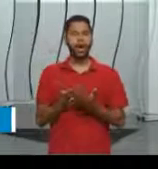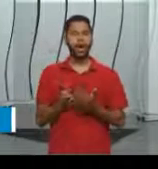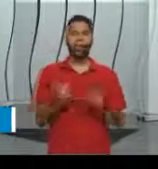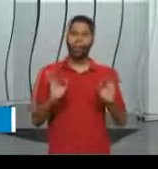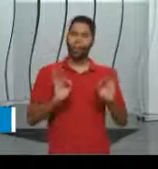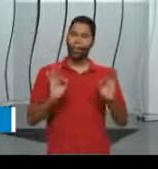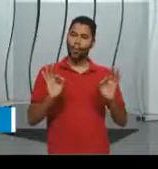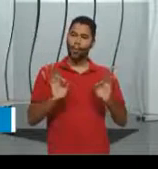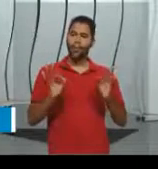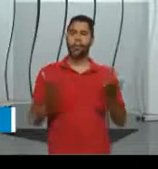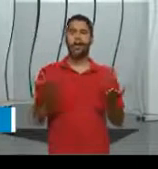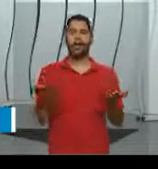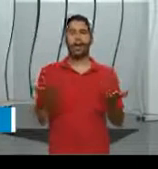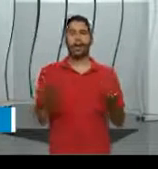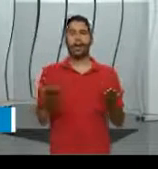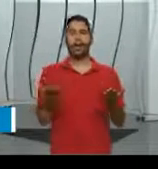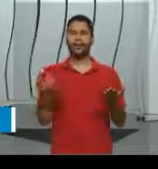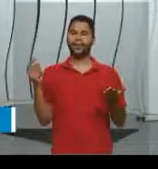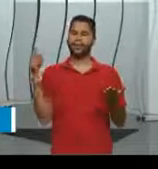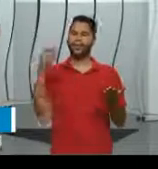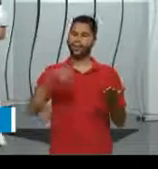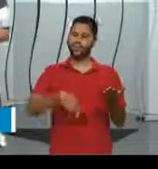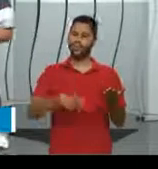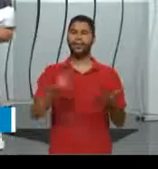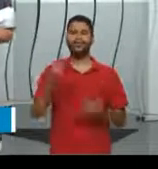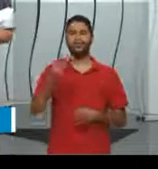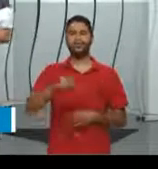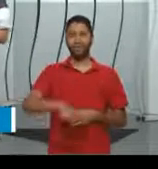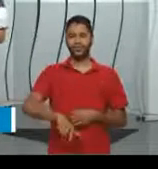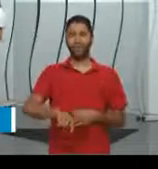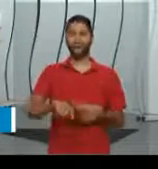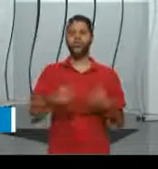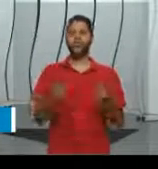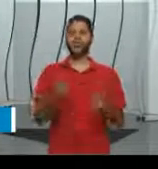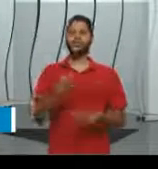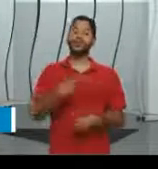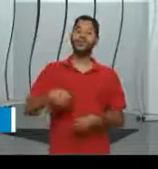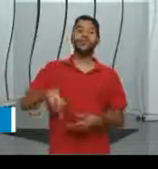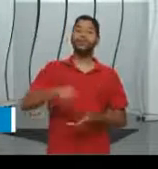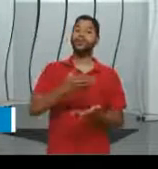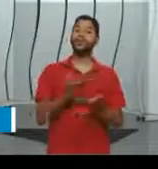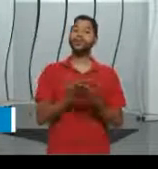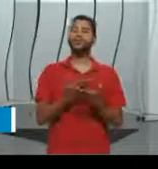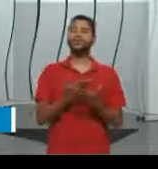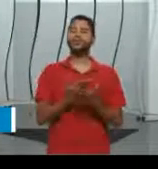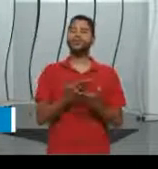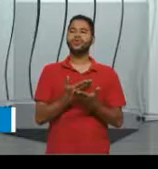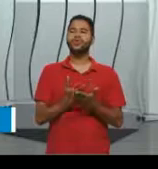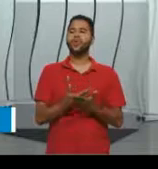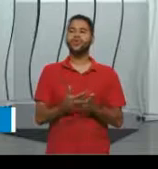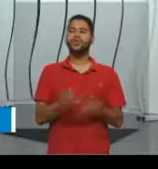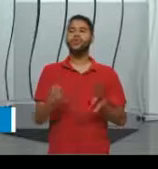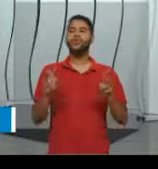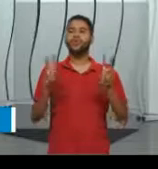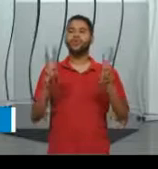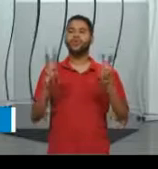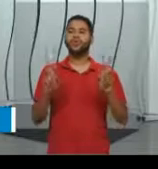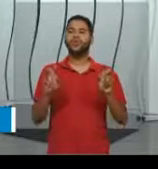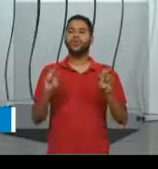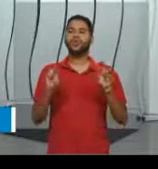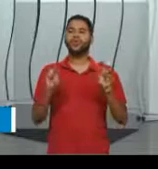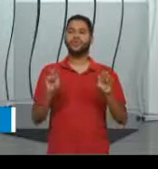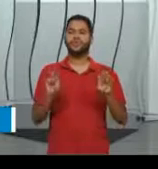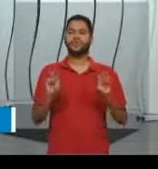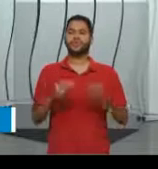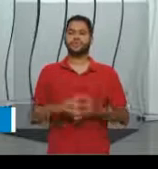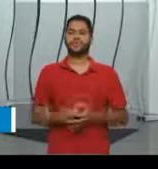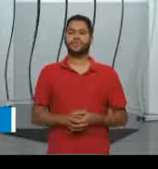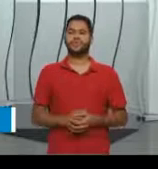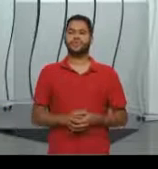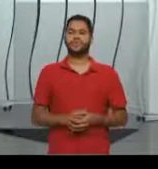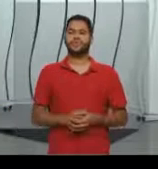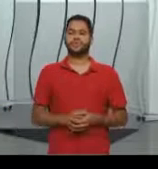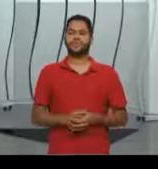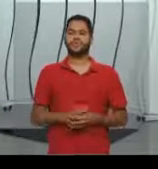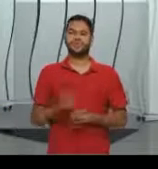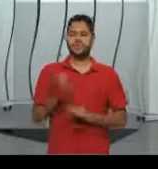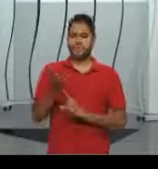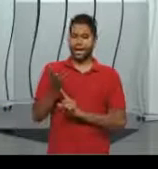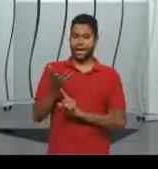E agora estou aqui novamente para nós estudarmos um pouquinho sobre a